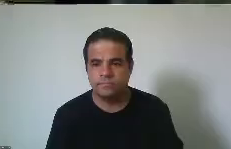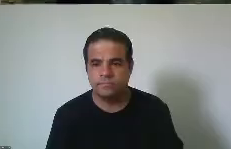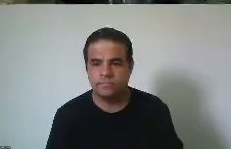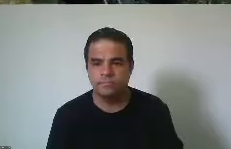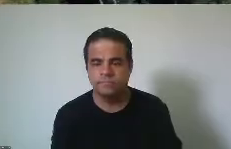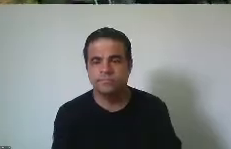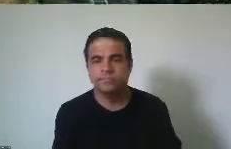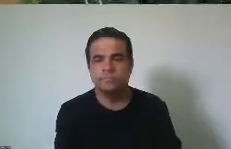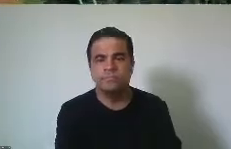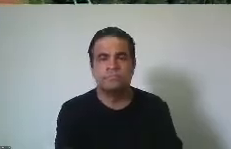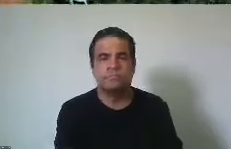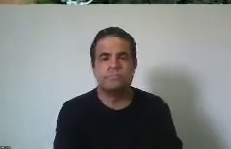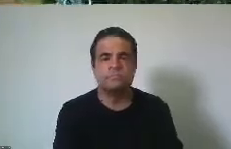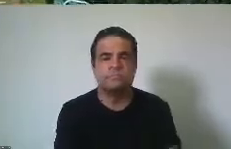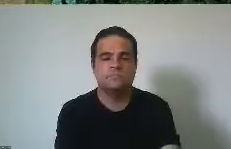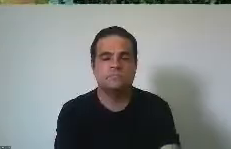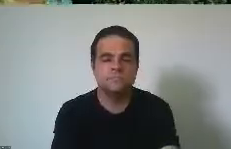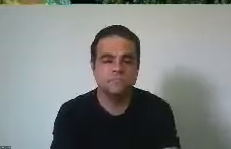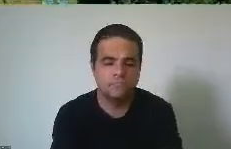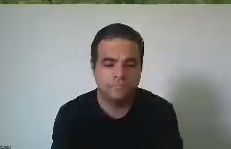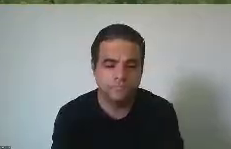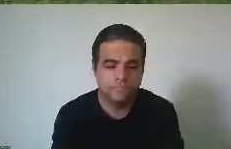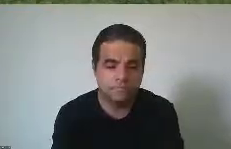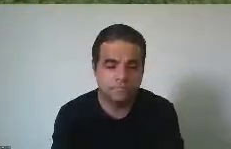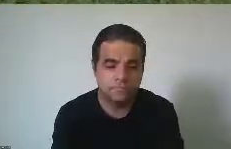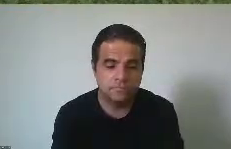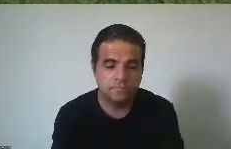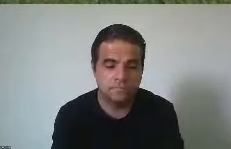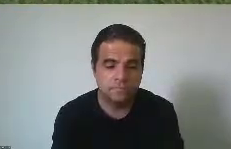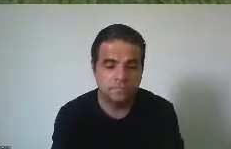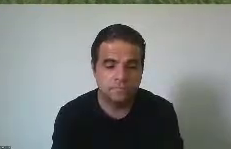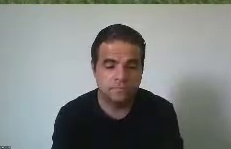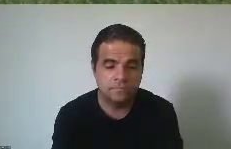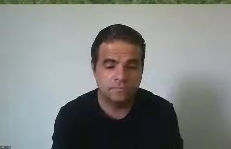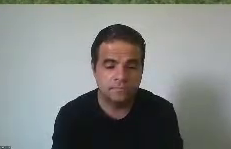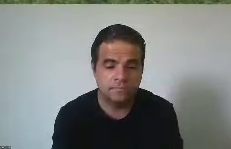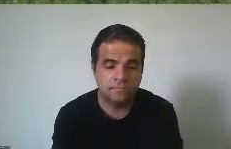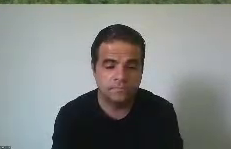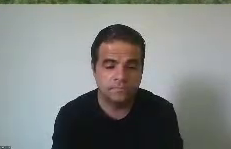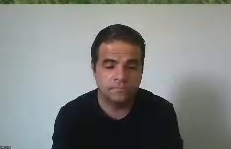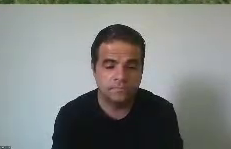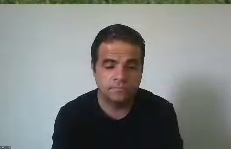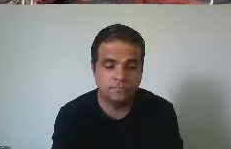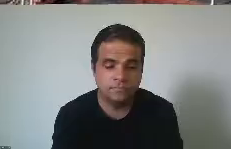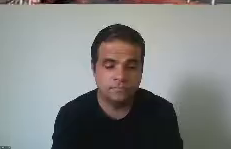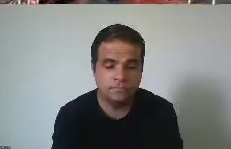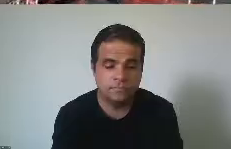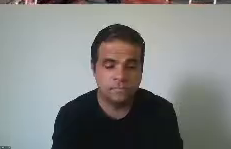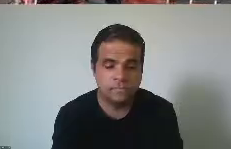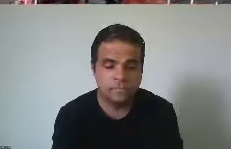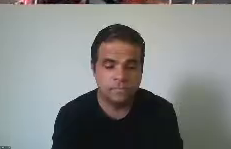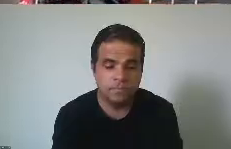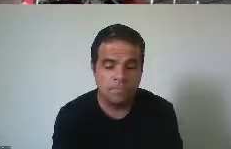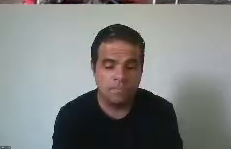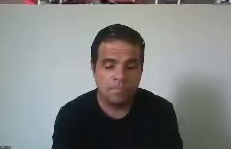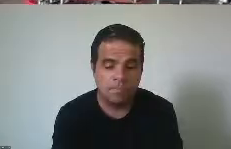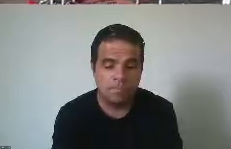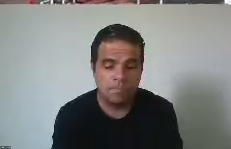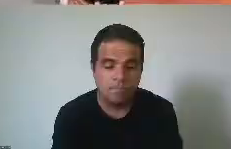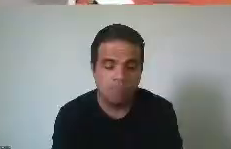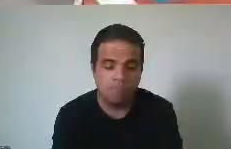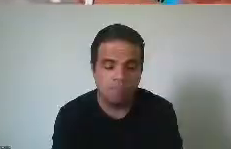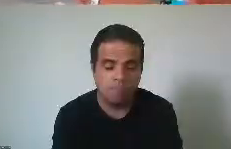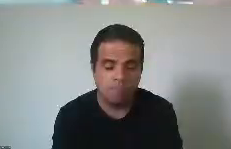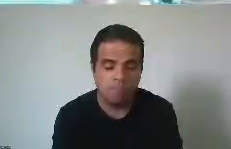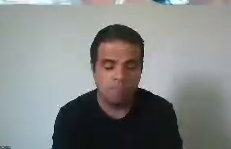o estado de Minas Gerais um dos protagonistas na transição energética no Brasil acaba de receber mais